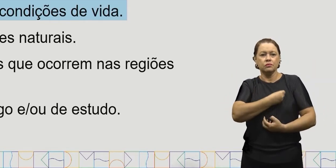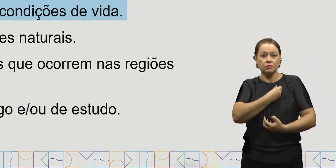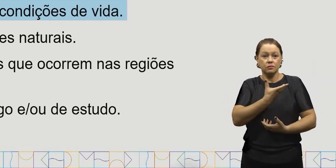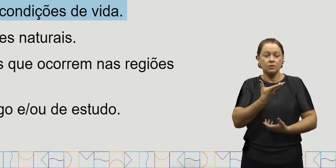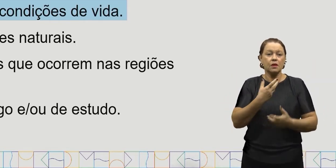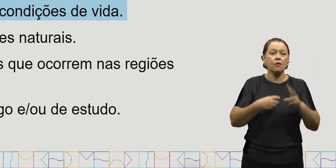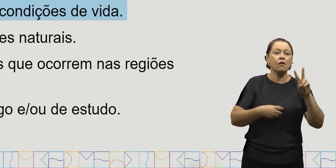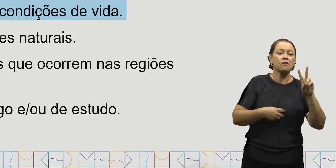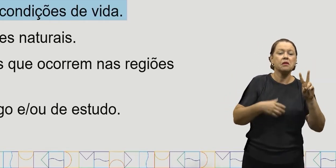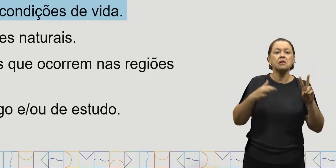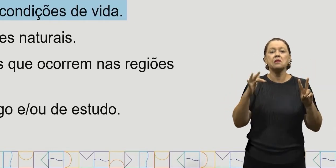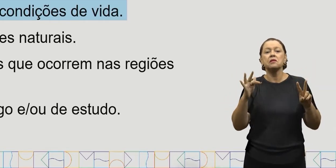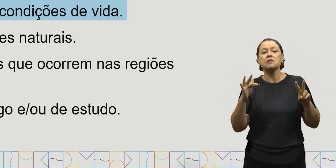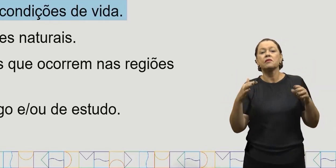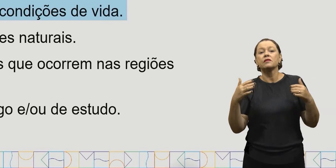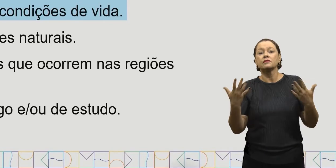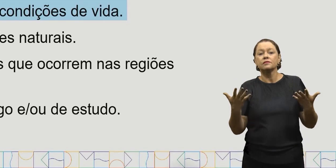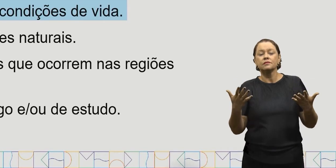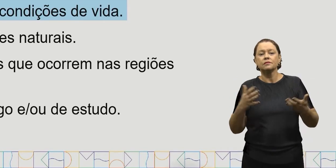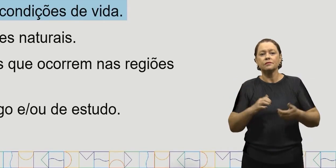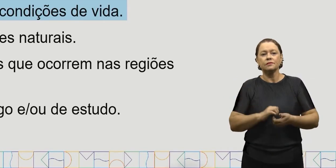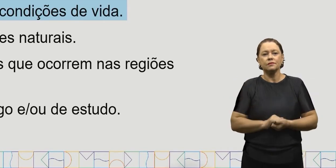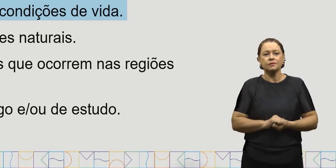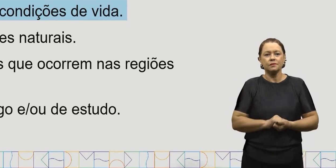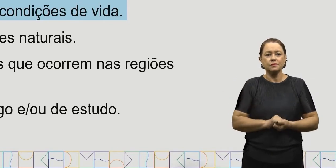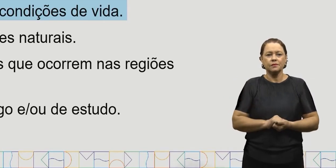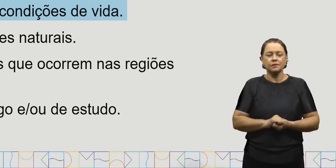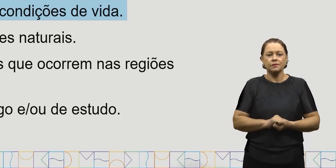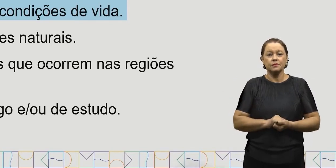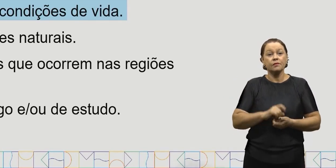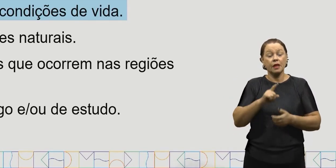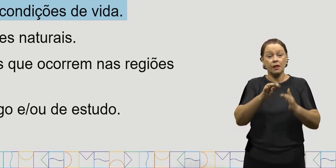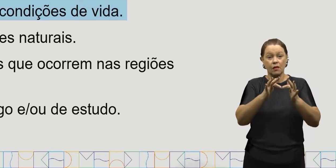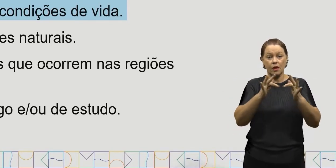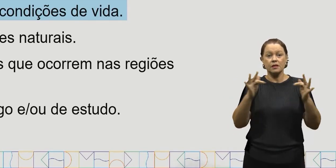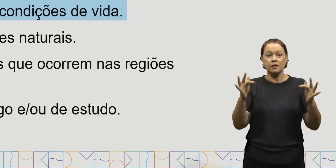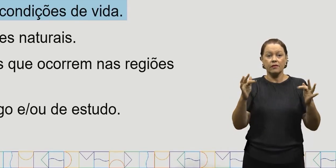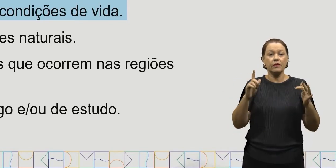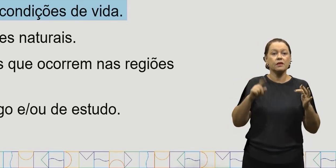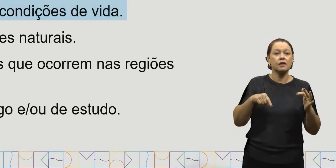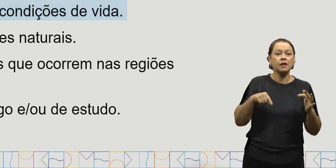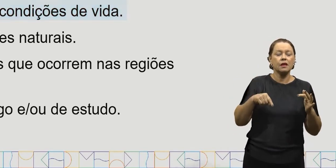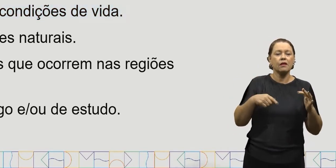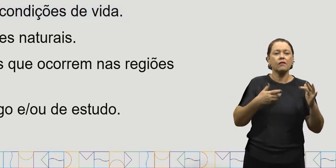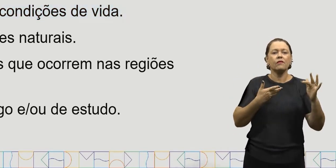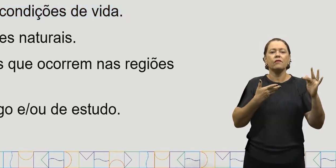um motivo verdadeiro ou falso para as migrações? Essa afirmação ela é